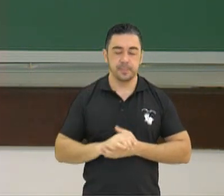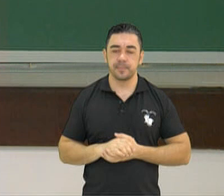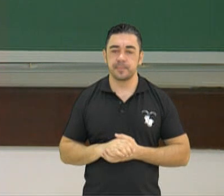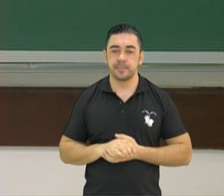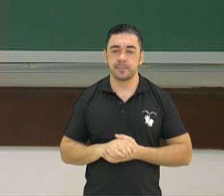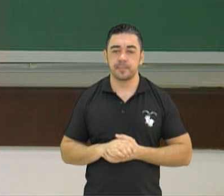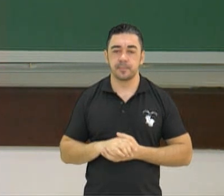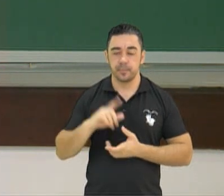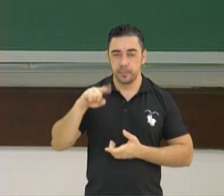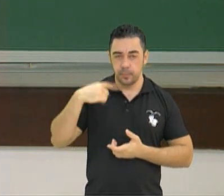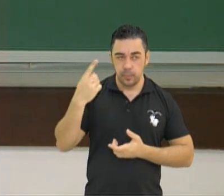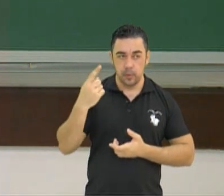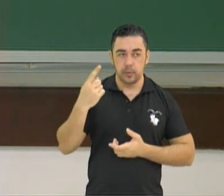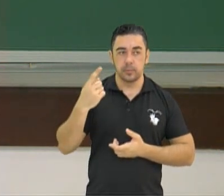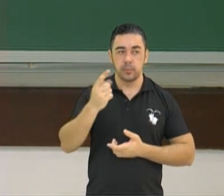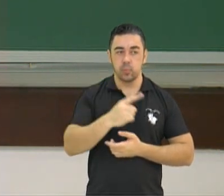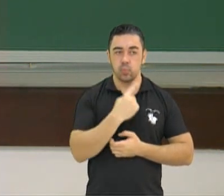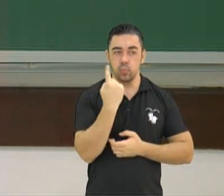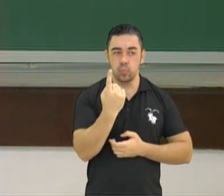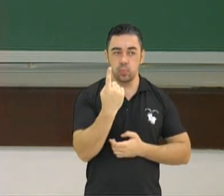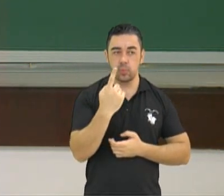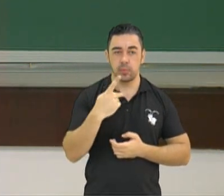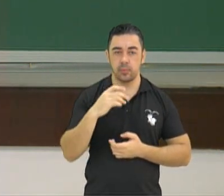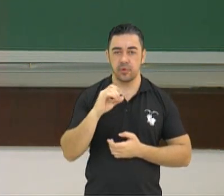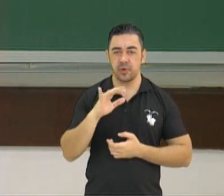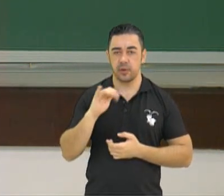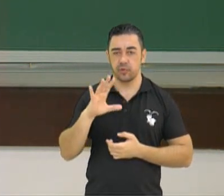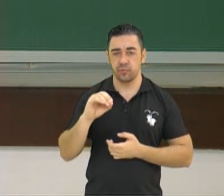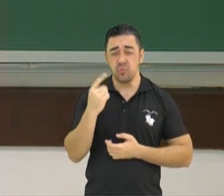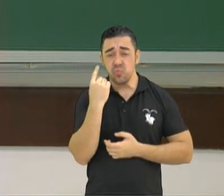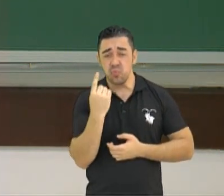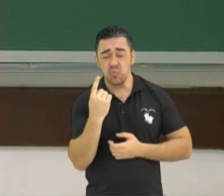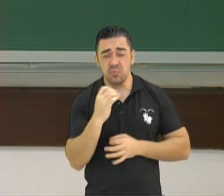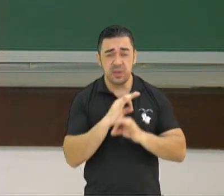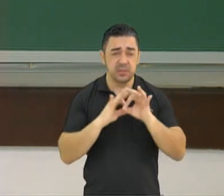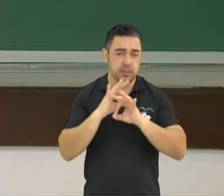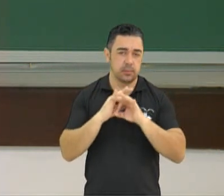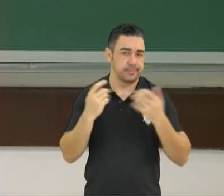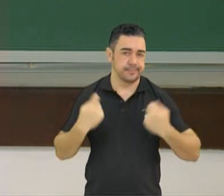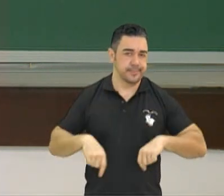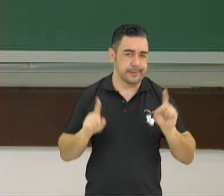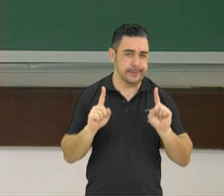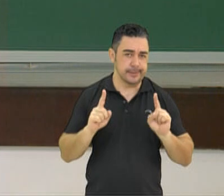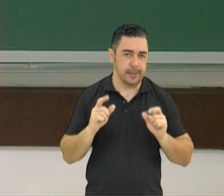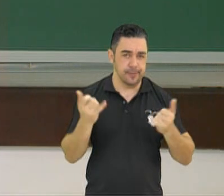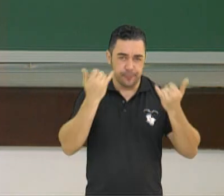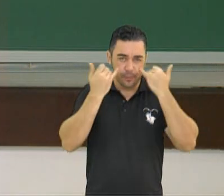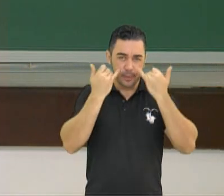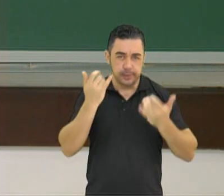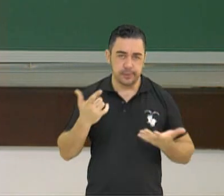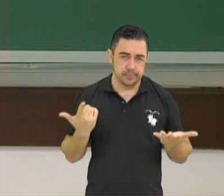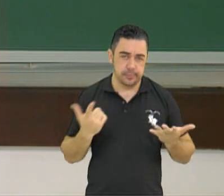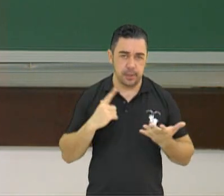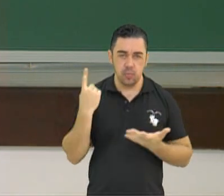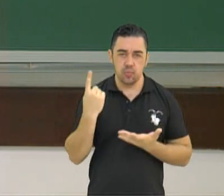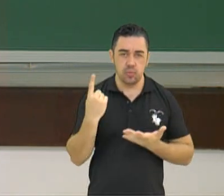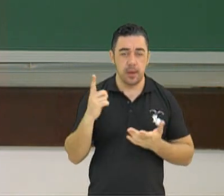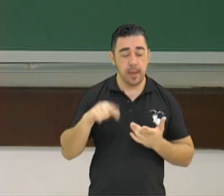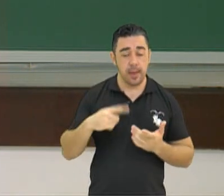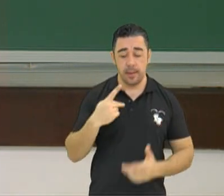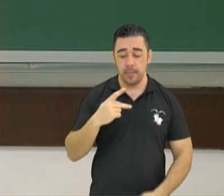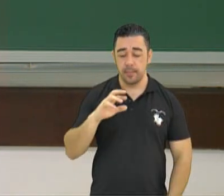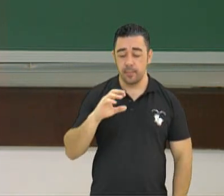Próximo que eu coloquei aqui, que também é bem facinho, ó, procarióticos e unicelulares. Nem precisava da informação do unicelulares, a gente acabou de